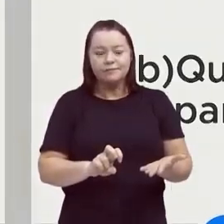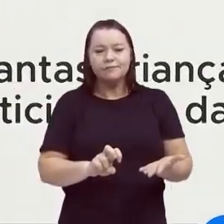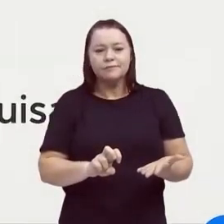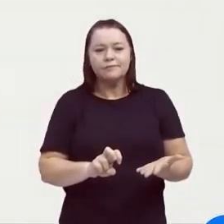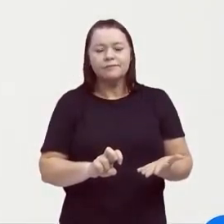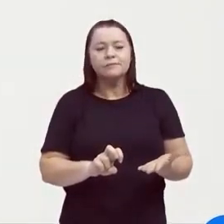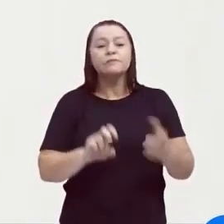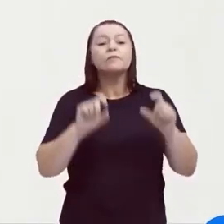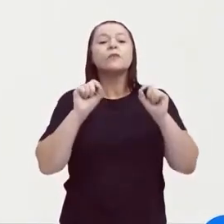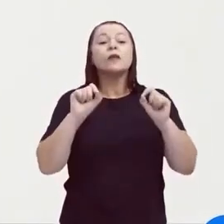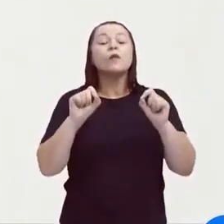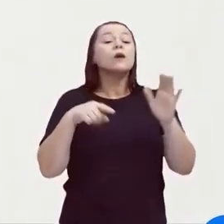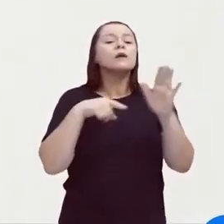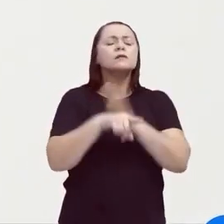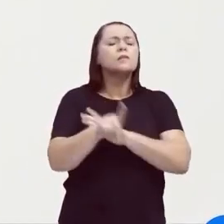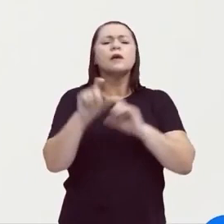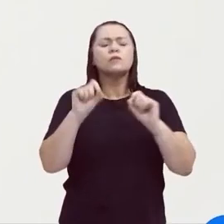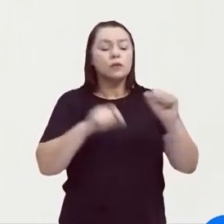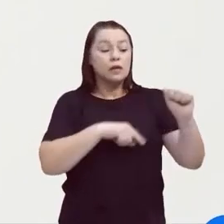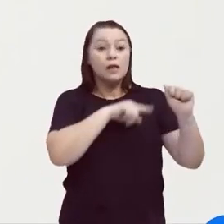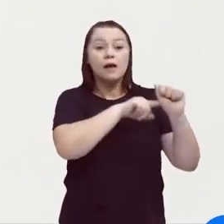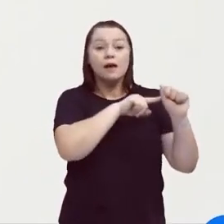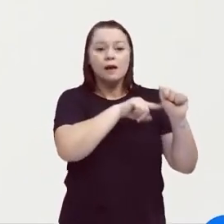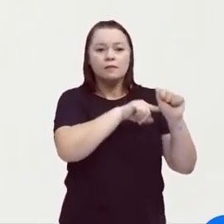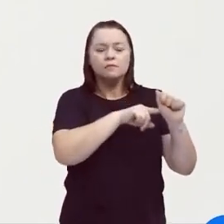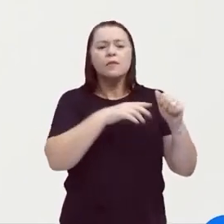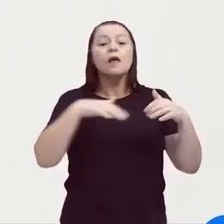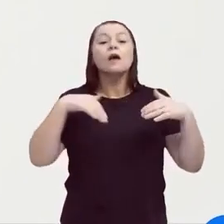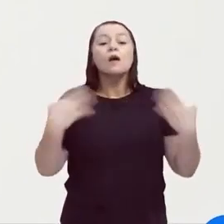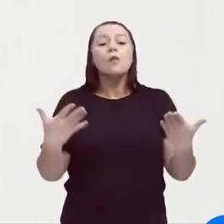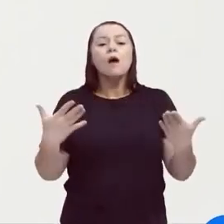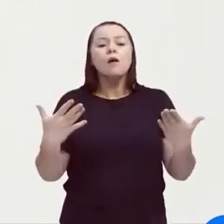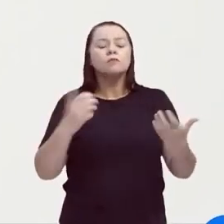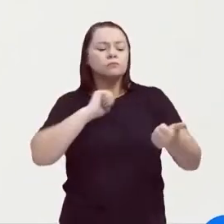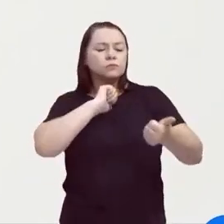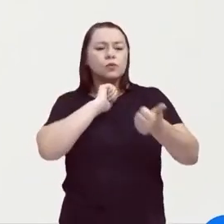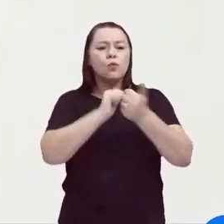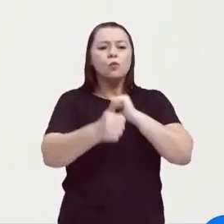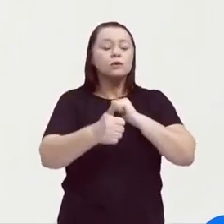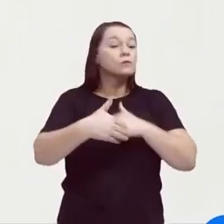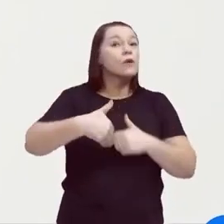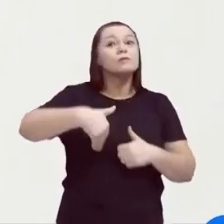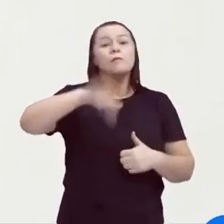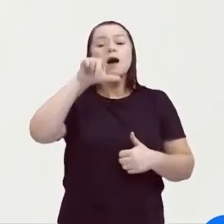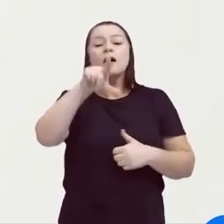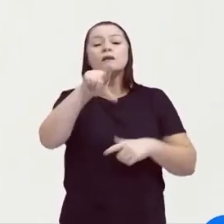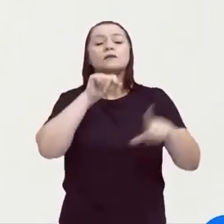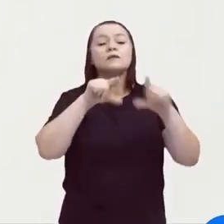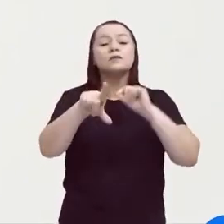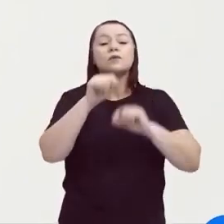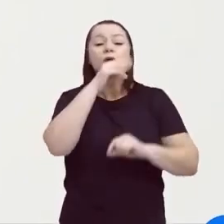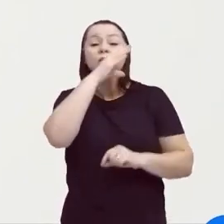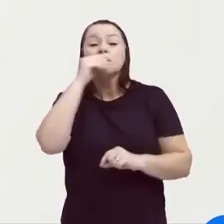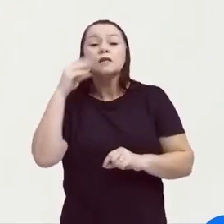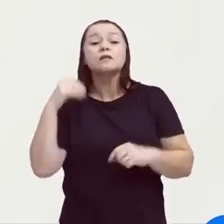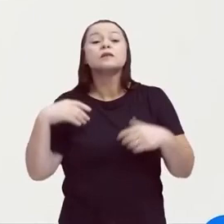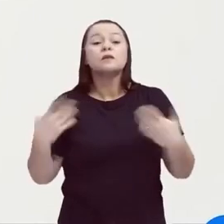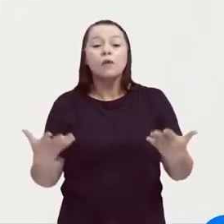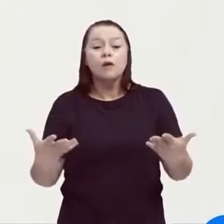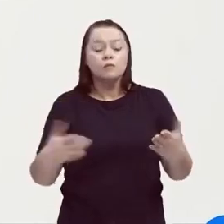tabela, o que se pergunta? Letra A: qual foi o esporte mais voltado pelas crianças? E a letra